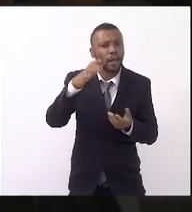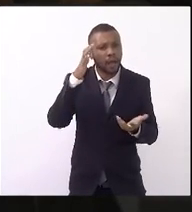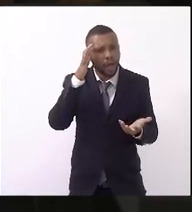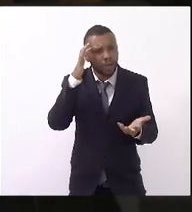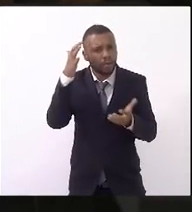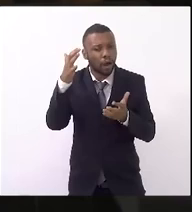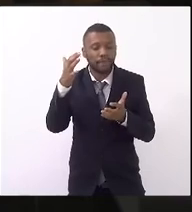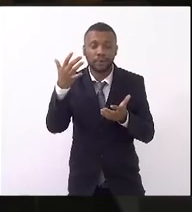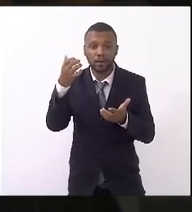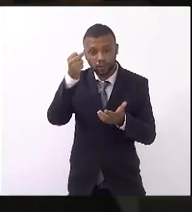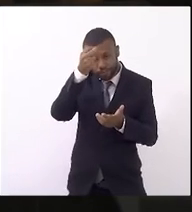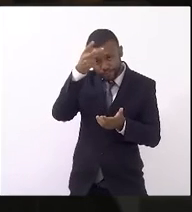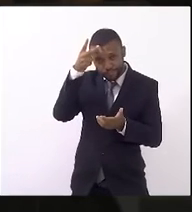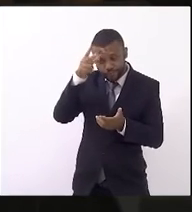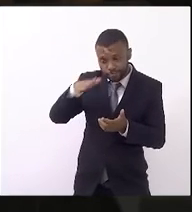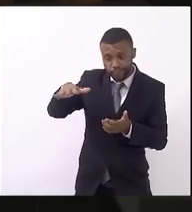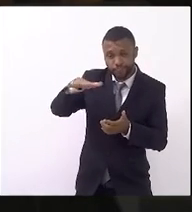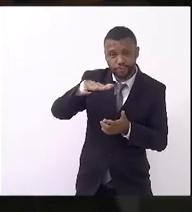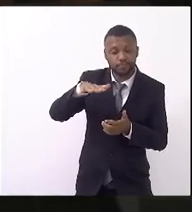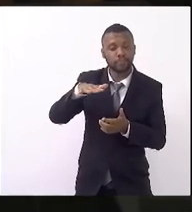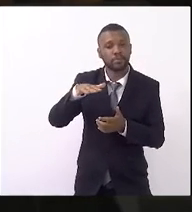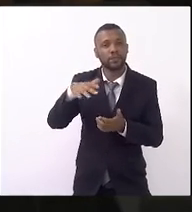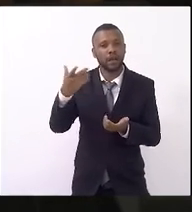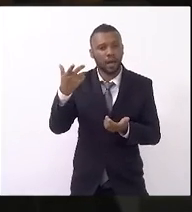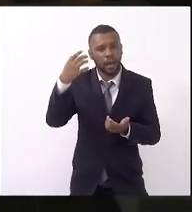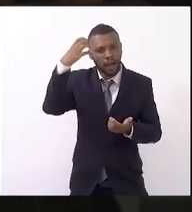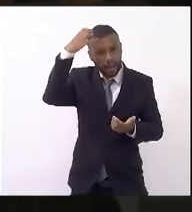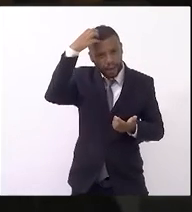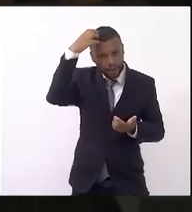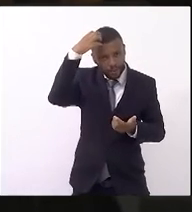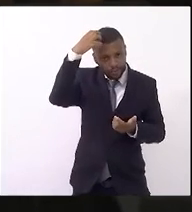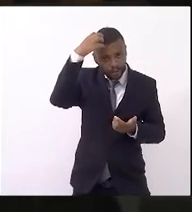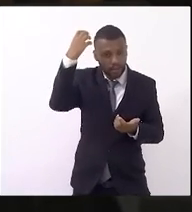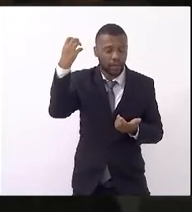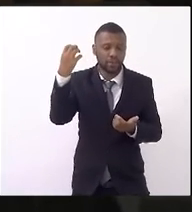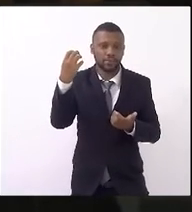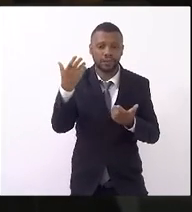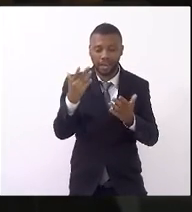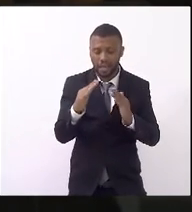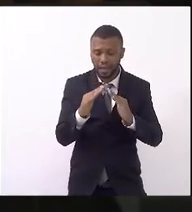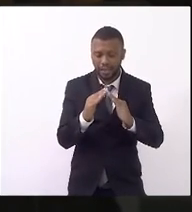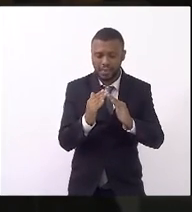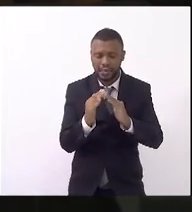sua cidade, que eu conheço, Angra dos Reis, seu município, em costas íngremes,